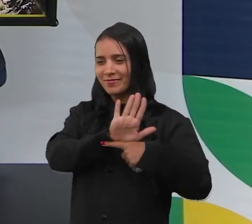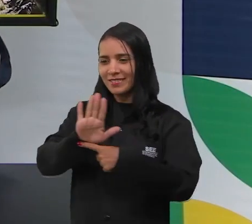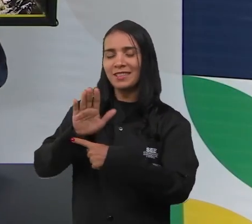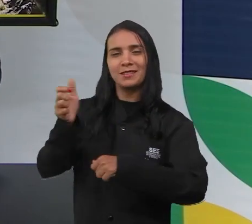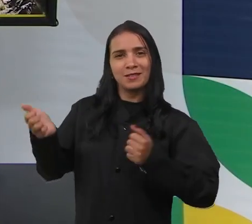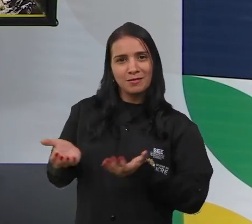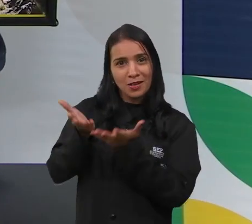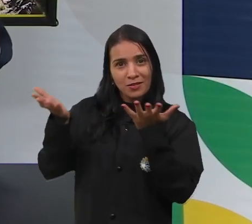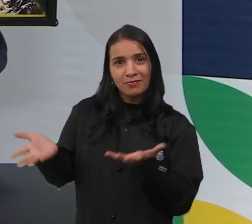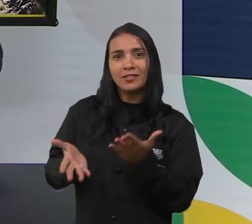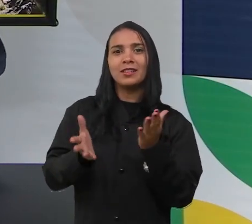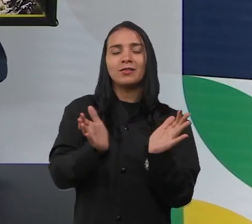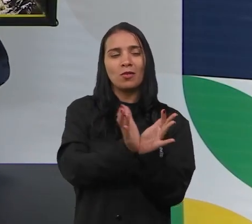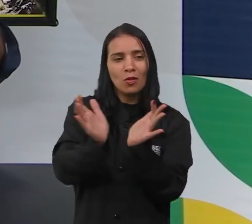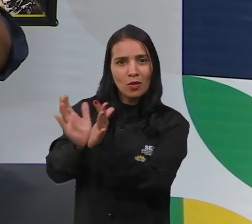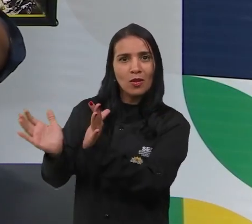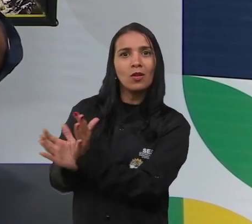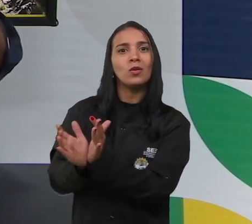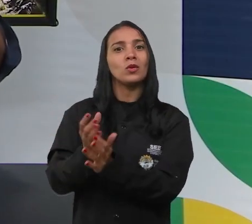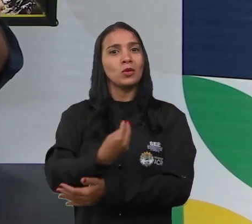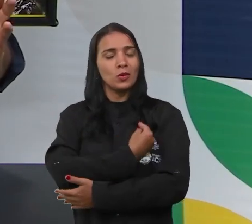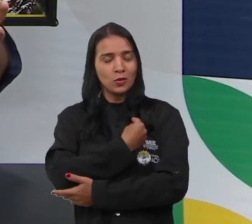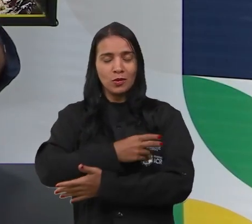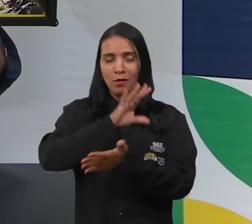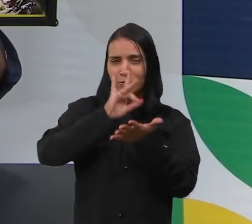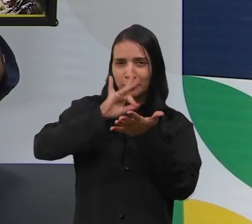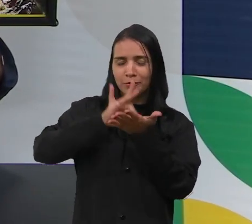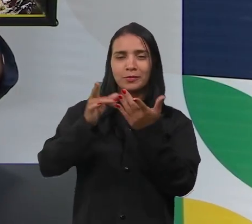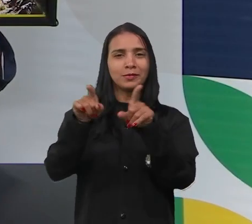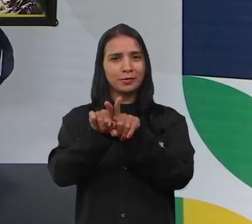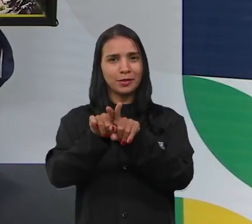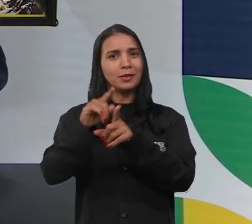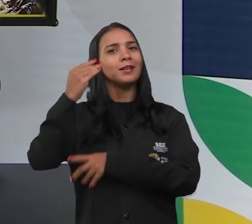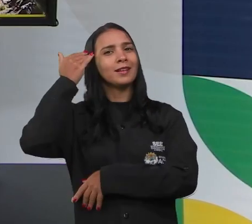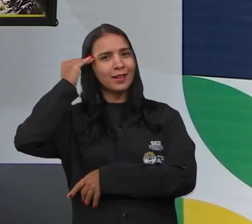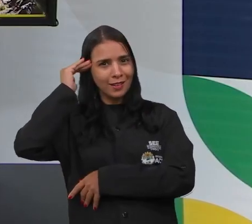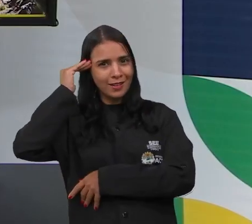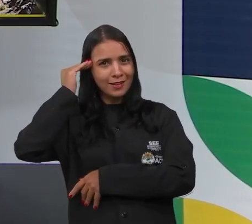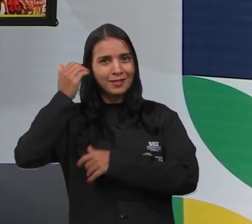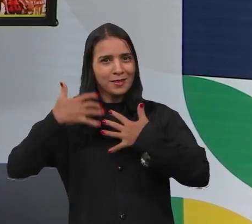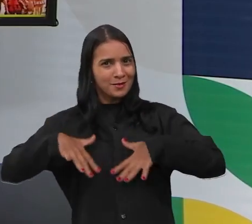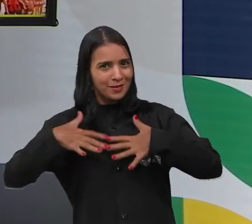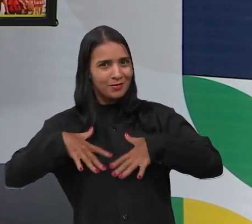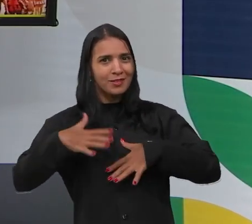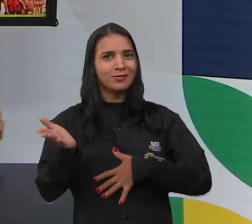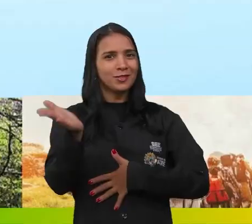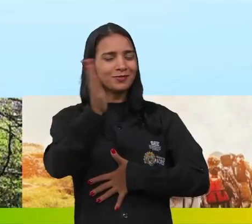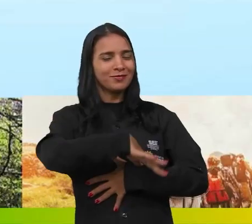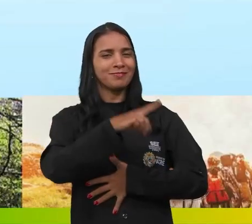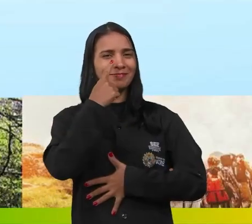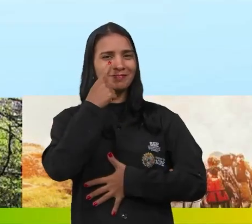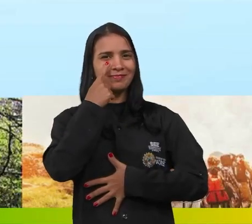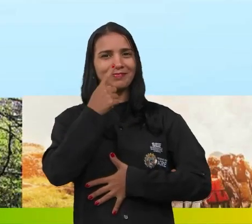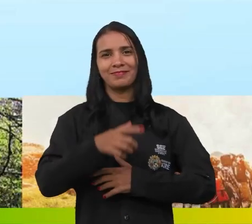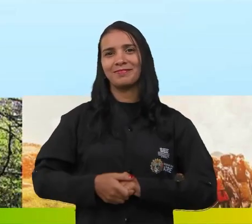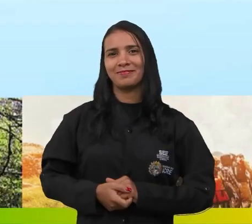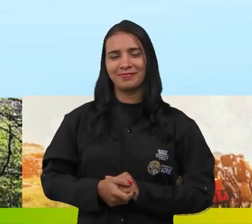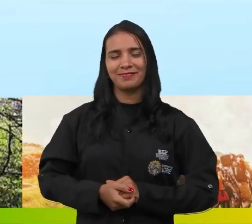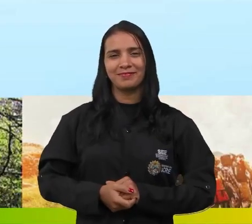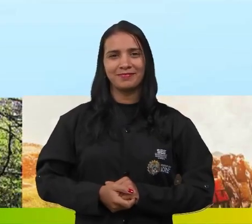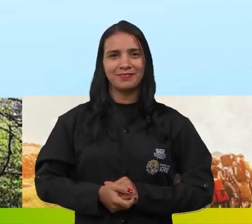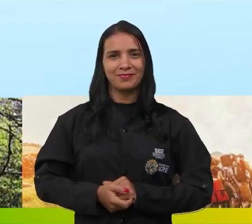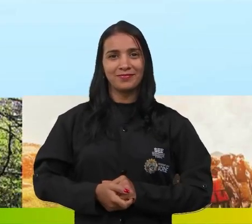sua ação, a sua execução, a sua vivência. Compreendendo? Tranquilo? Vamos avançar. Let's go!